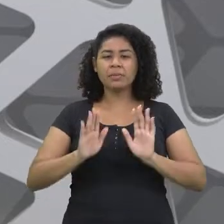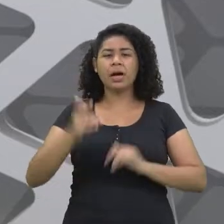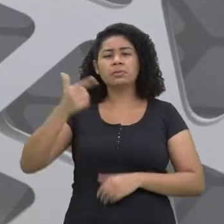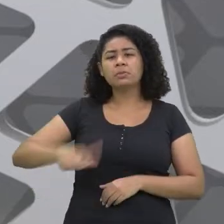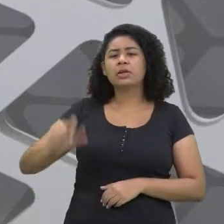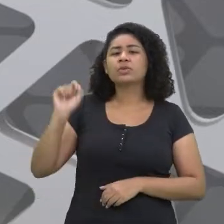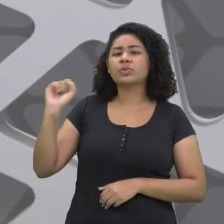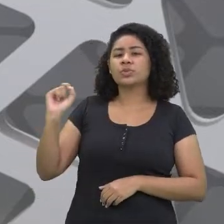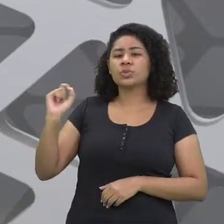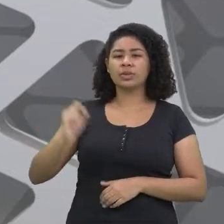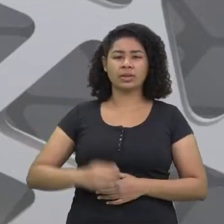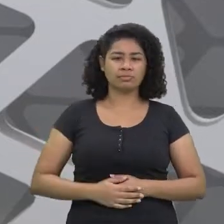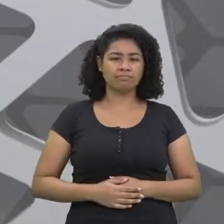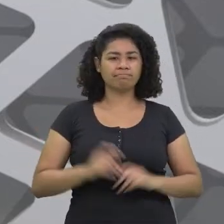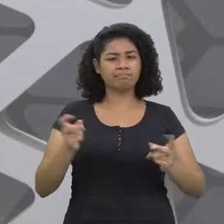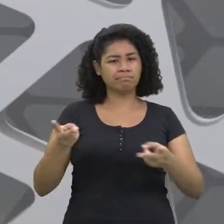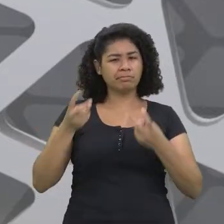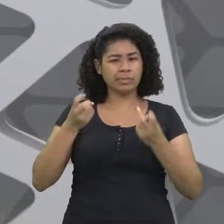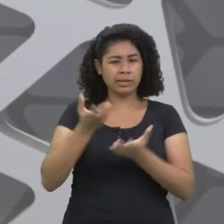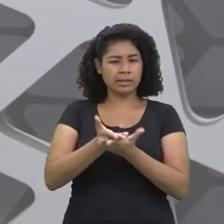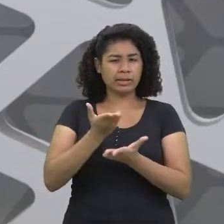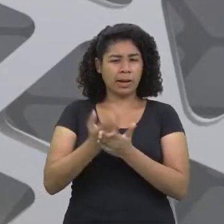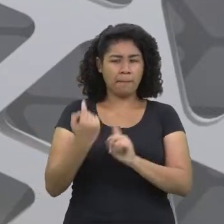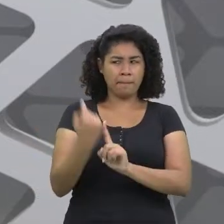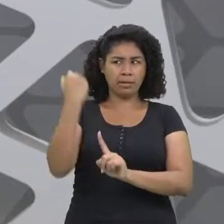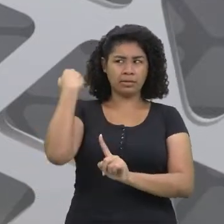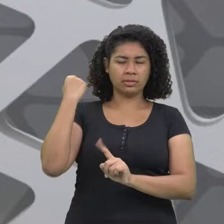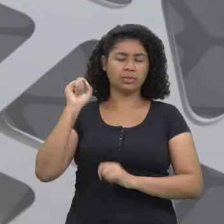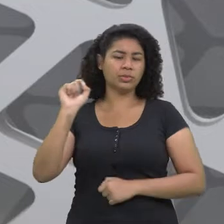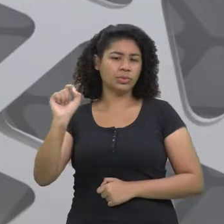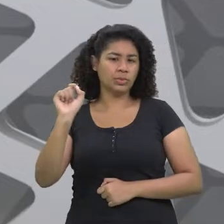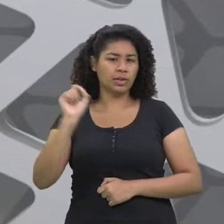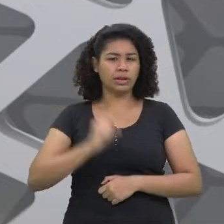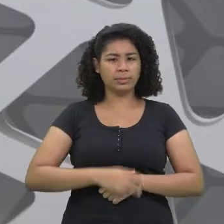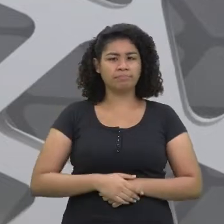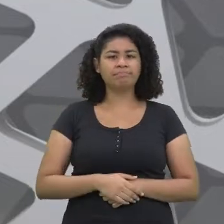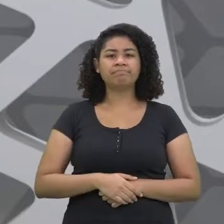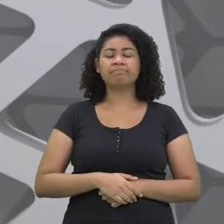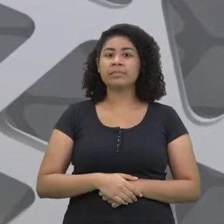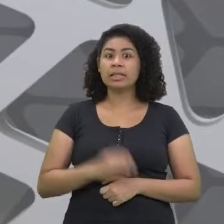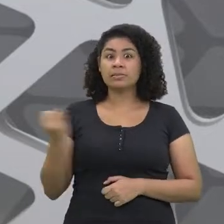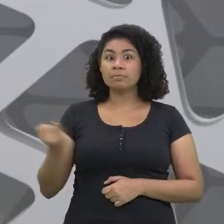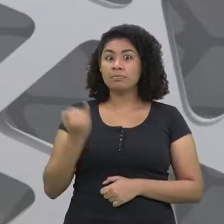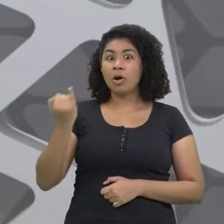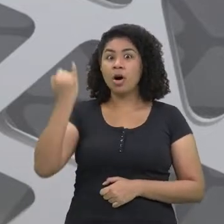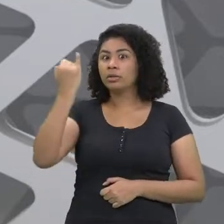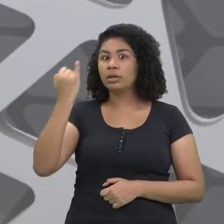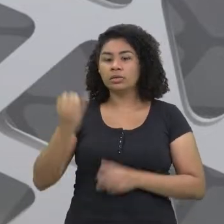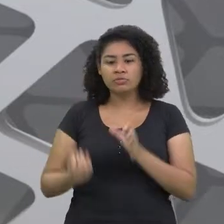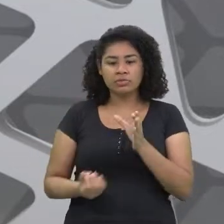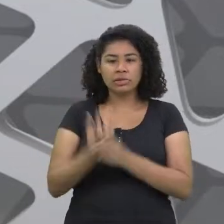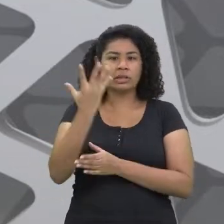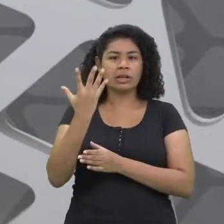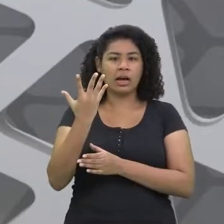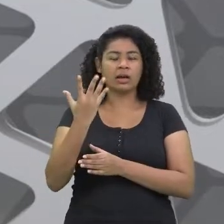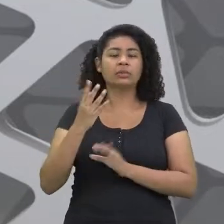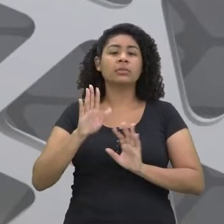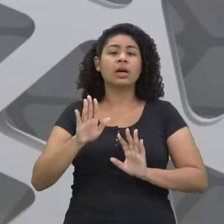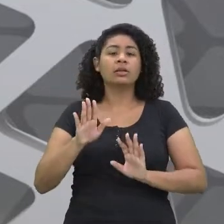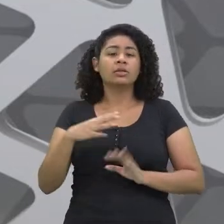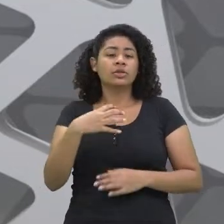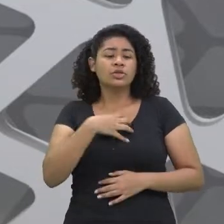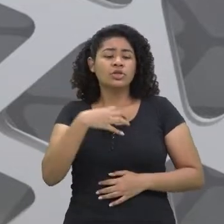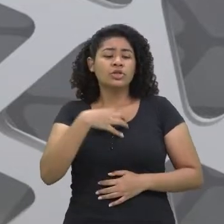nós vimos também, nas nossas aulas anteriores, que uma coisa importante vai surgir. Não é uma coisa, né, mas uma forma